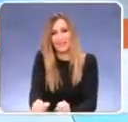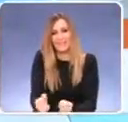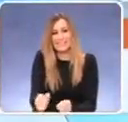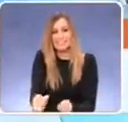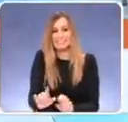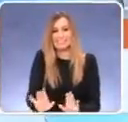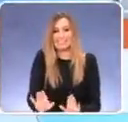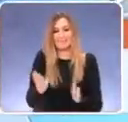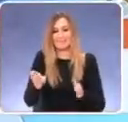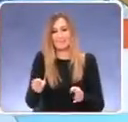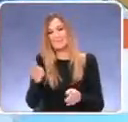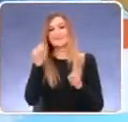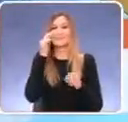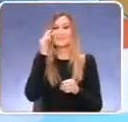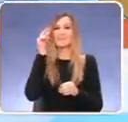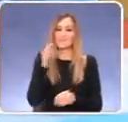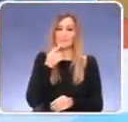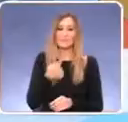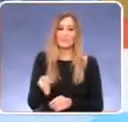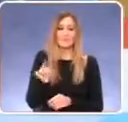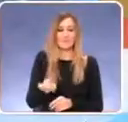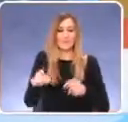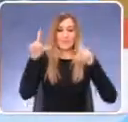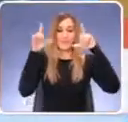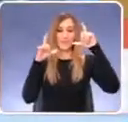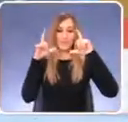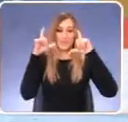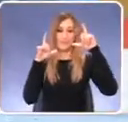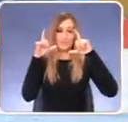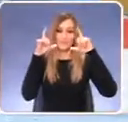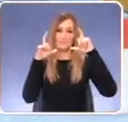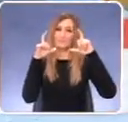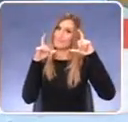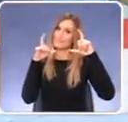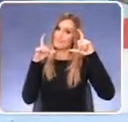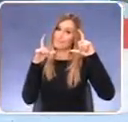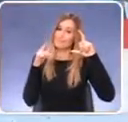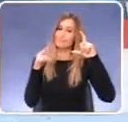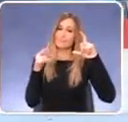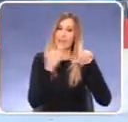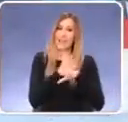Ora, vamos lá ver de novo a fotografia da Maria do Rosário quando era vidente.